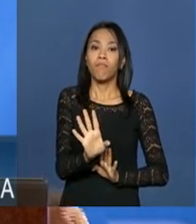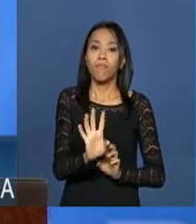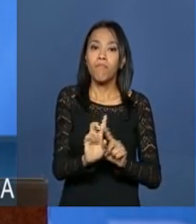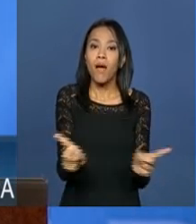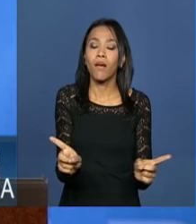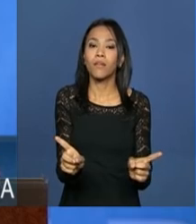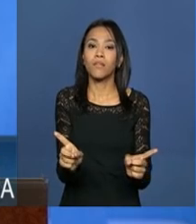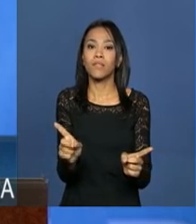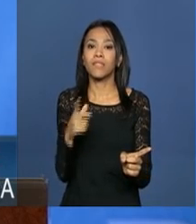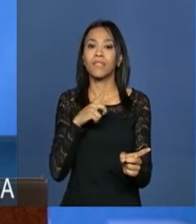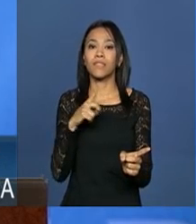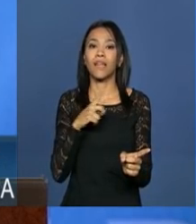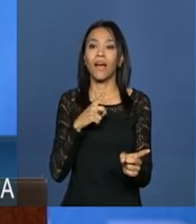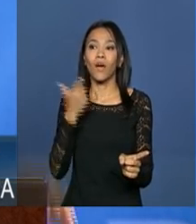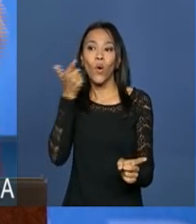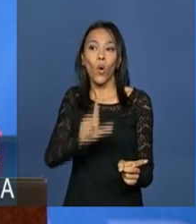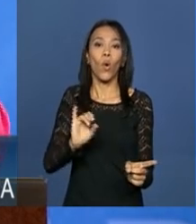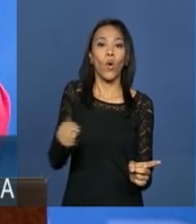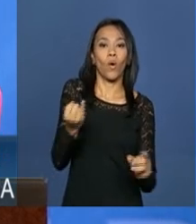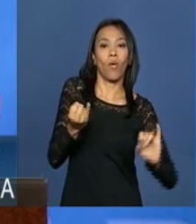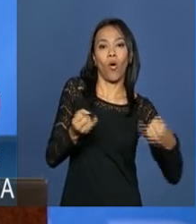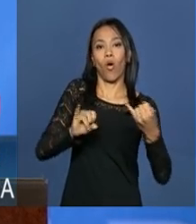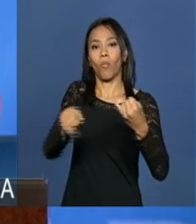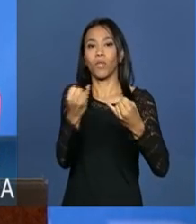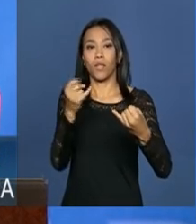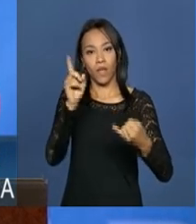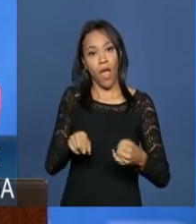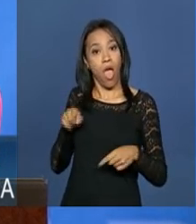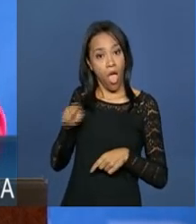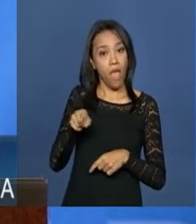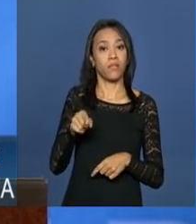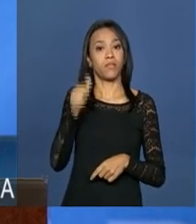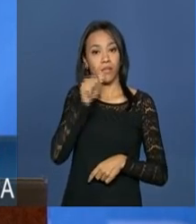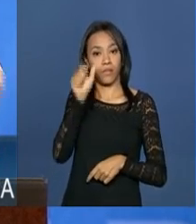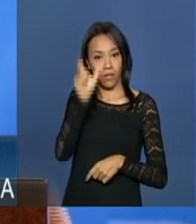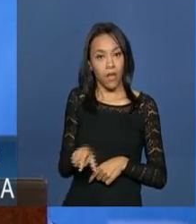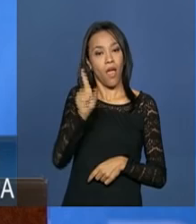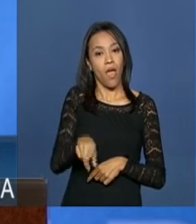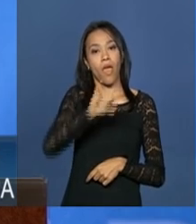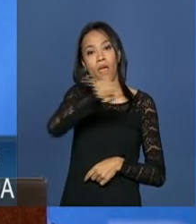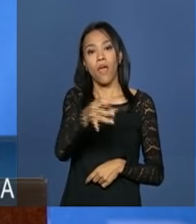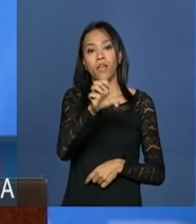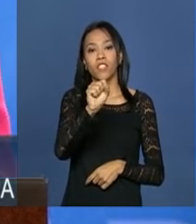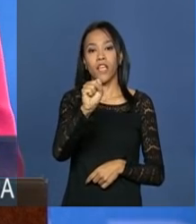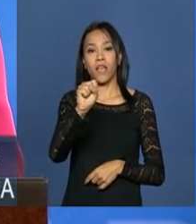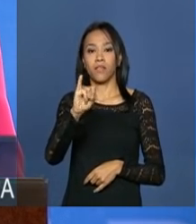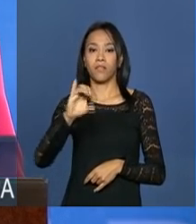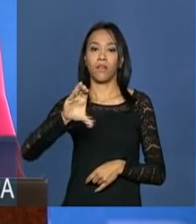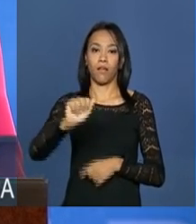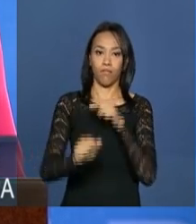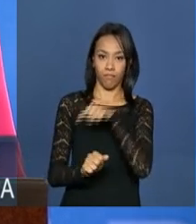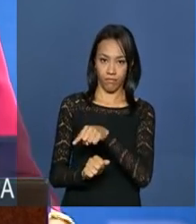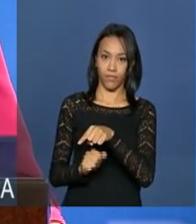percorrendo um caminho de oportunidades. És essa é a Jéssica. a